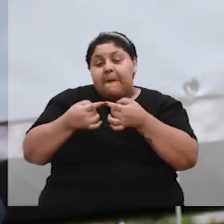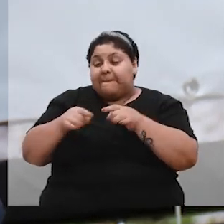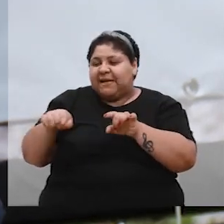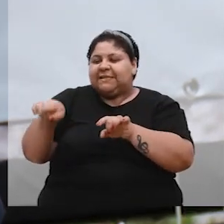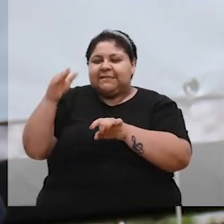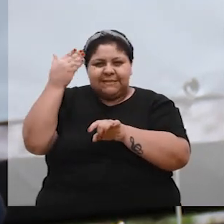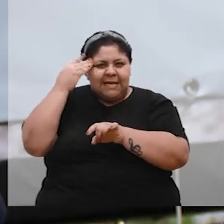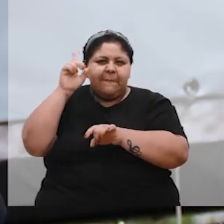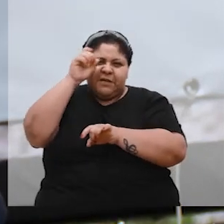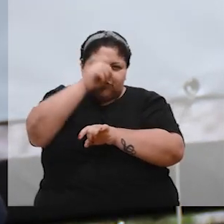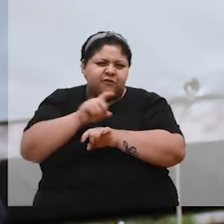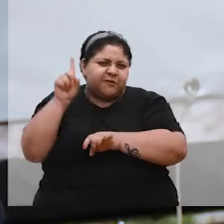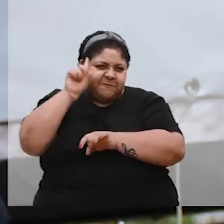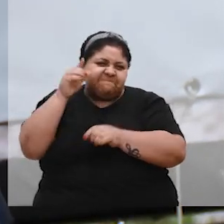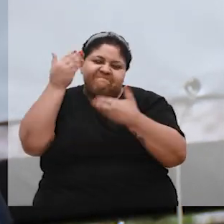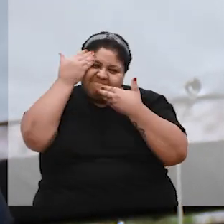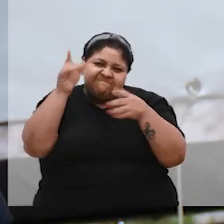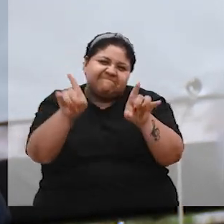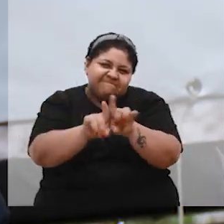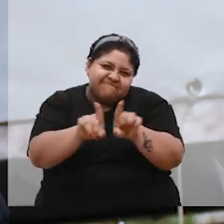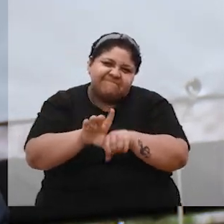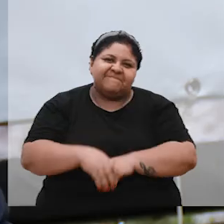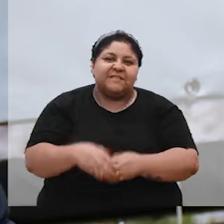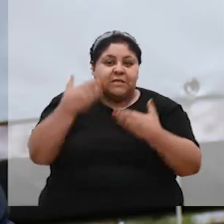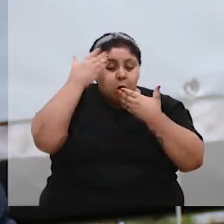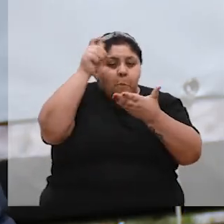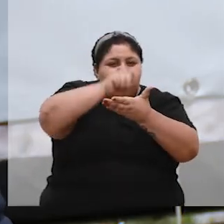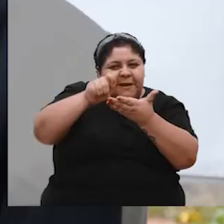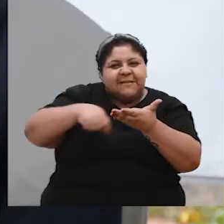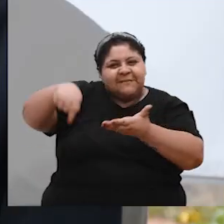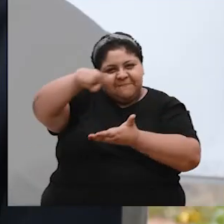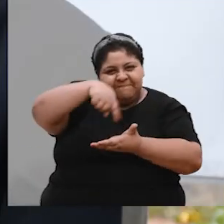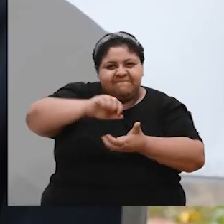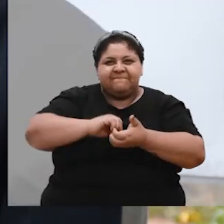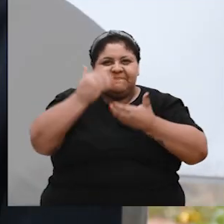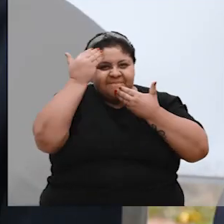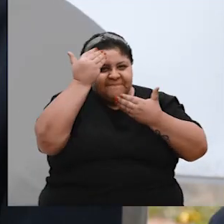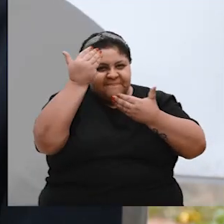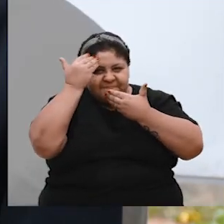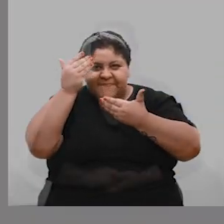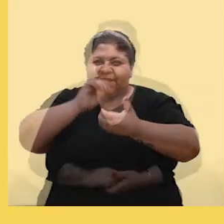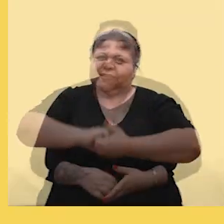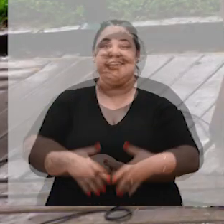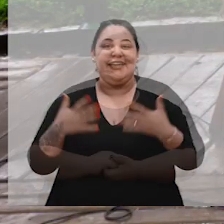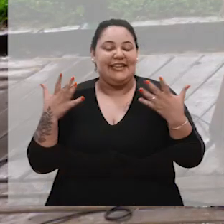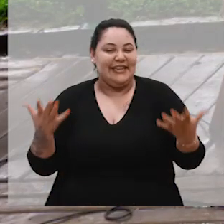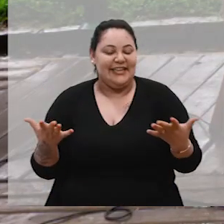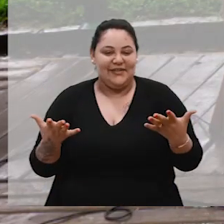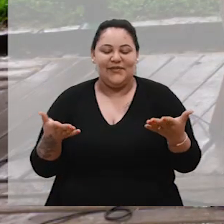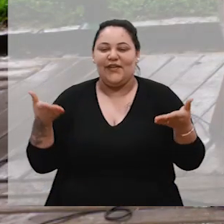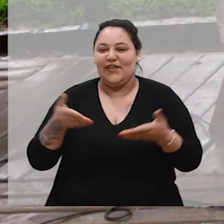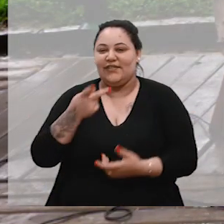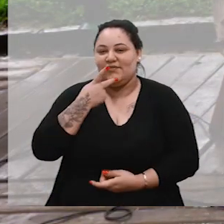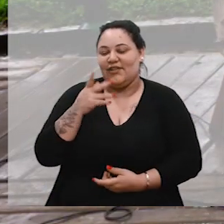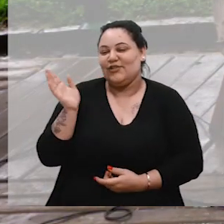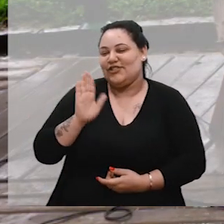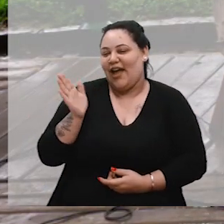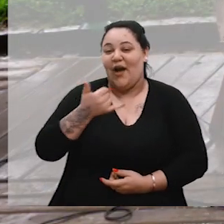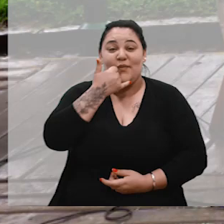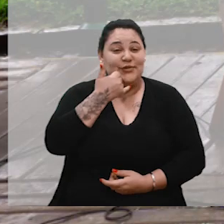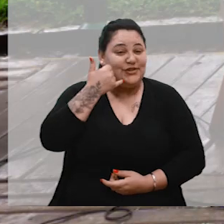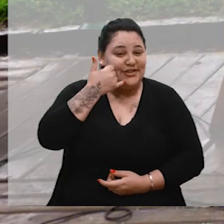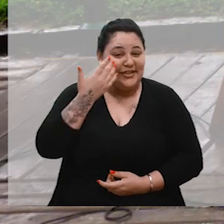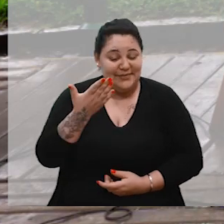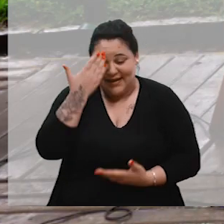lidando e a gente quer te agradecer também. Obrigado. Por escrever para nós. Obrigado. Obrigada, Frei. Então, a gente deu um tchau